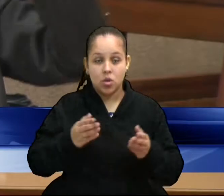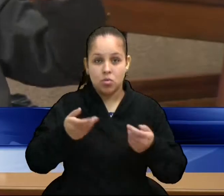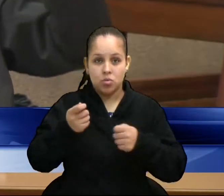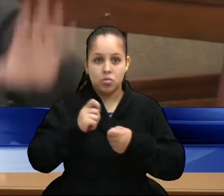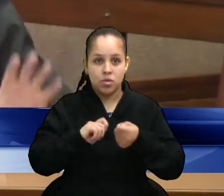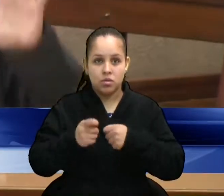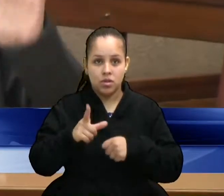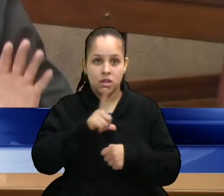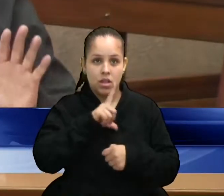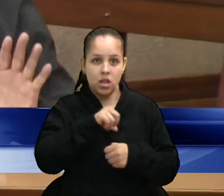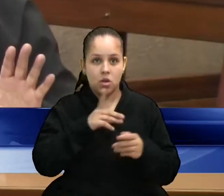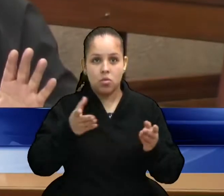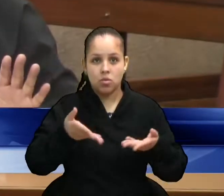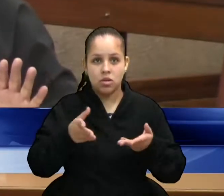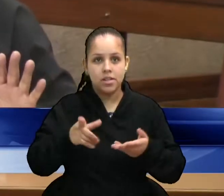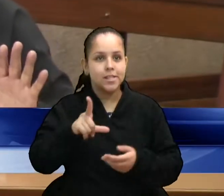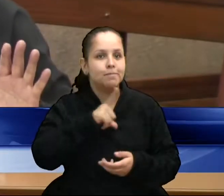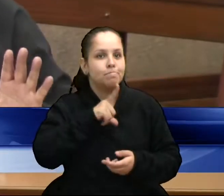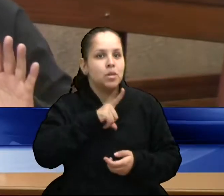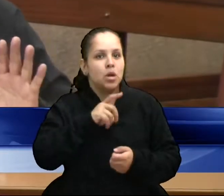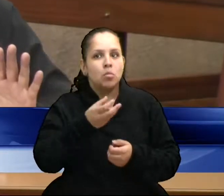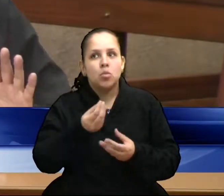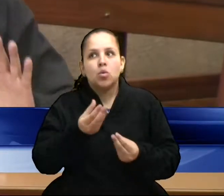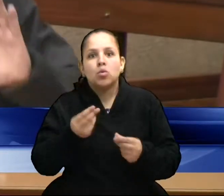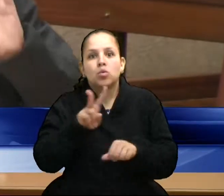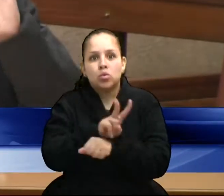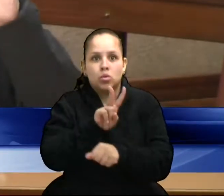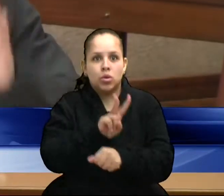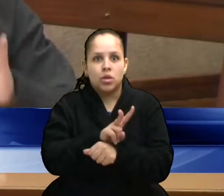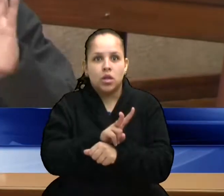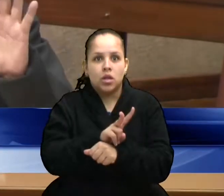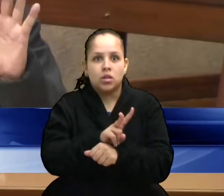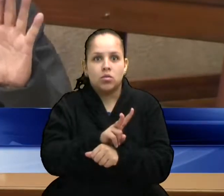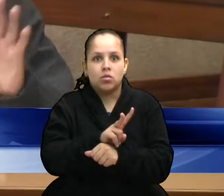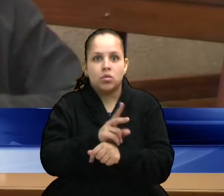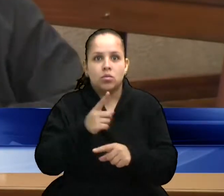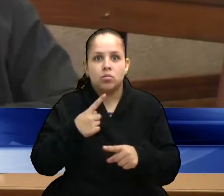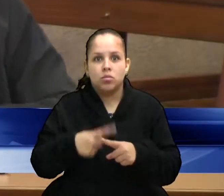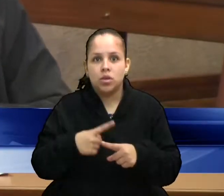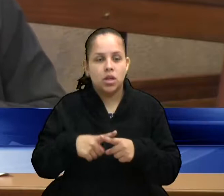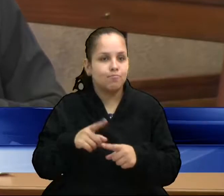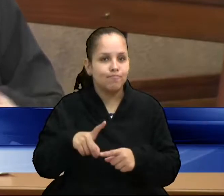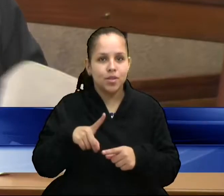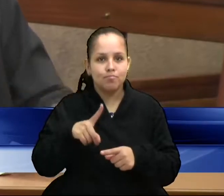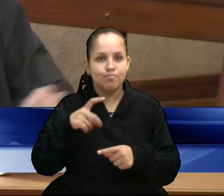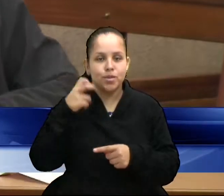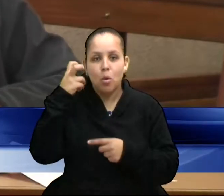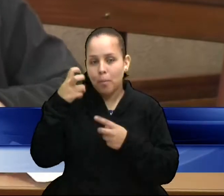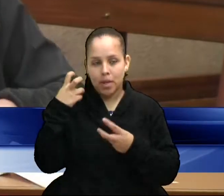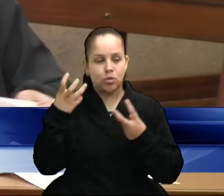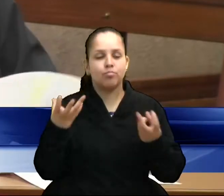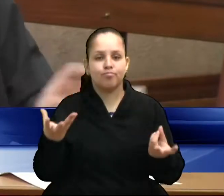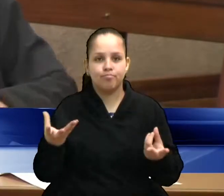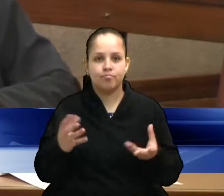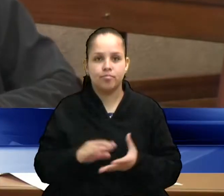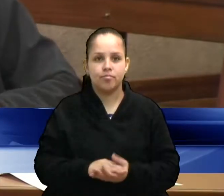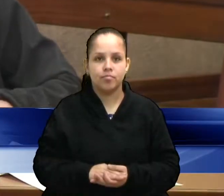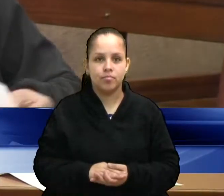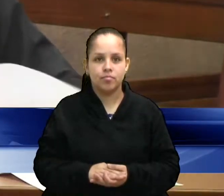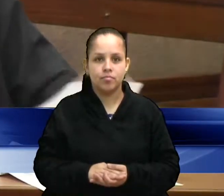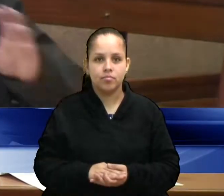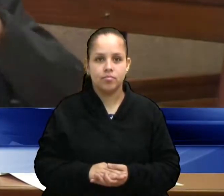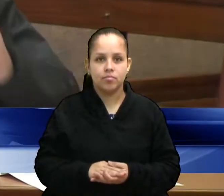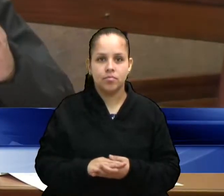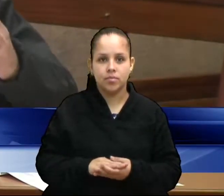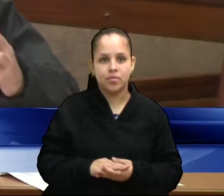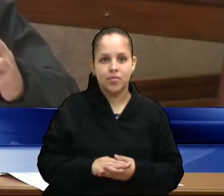que ter todo o cuidado do mundo, né, porque não está preocupada com isso. Então, em relação à